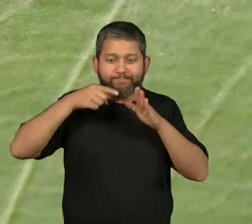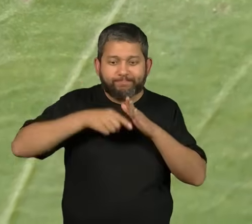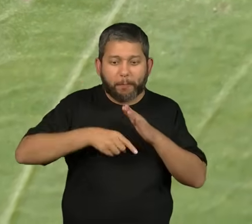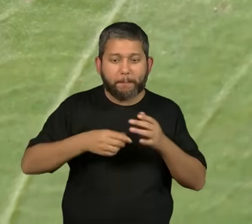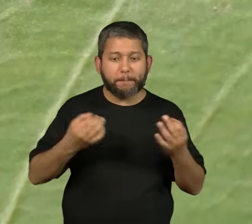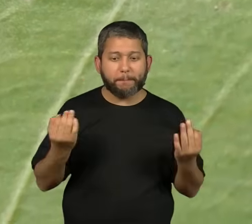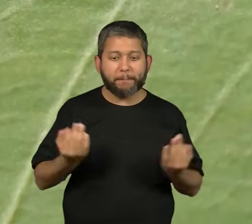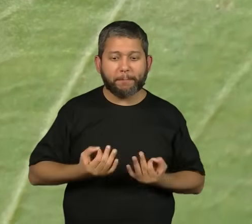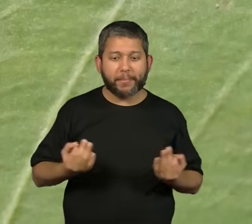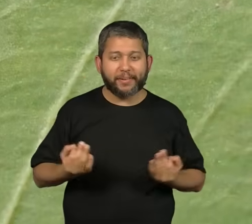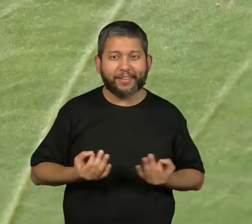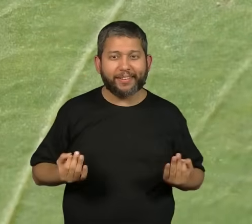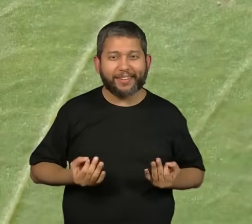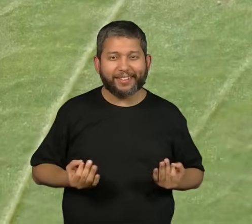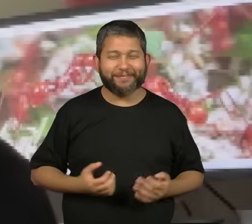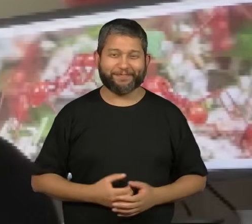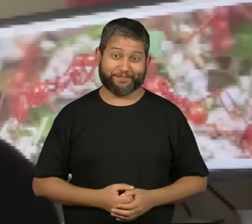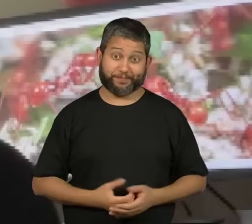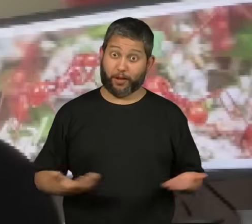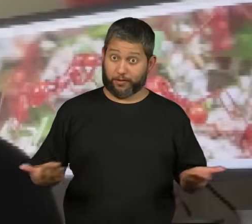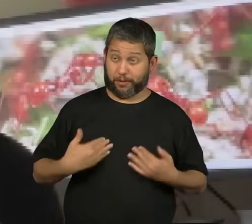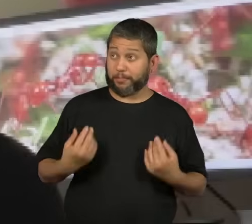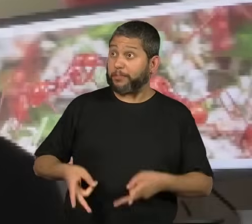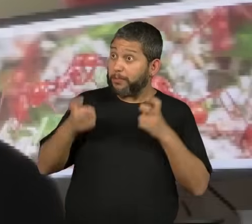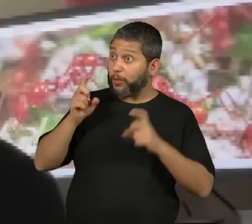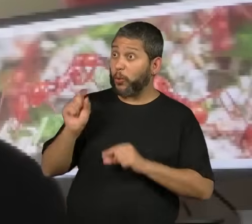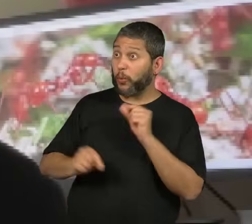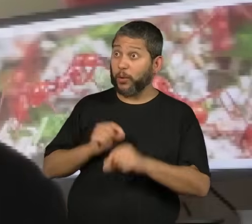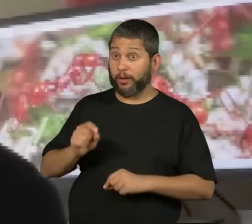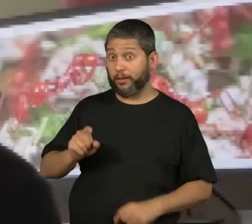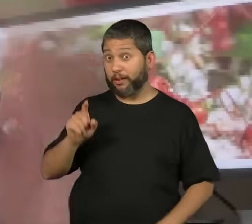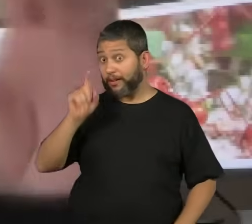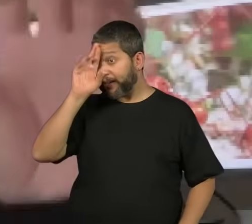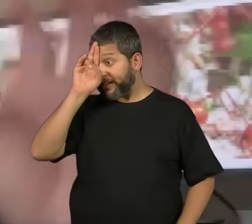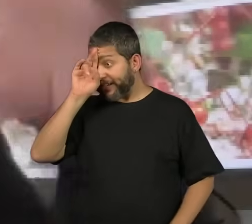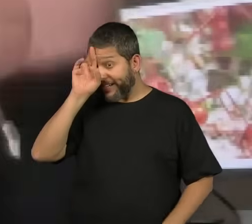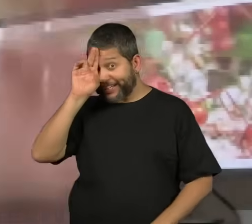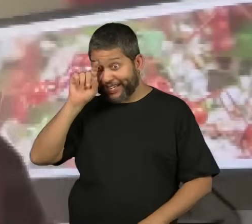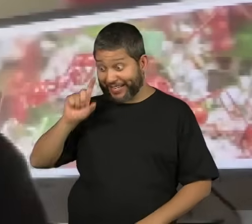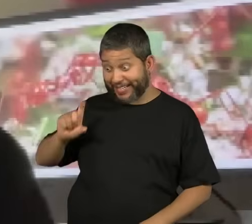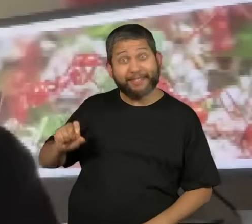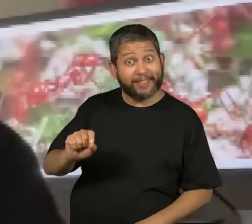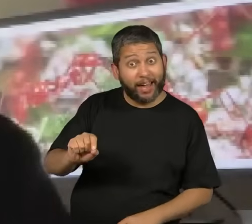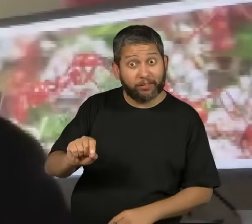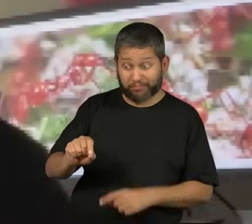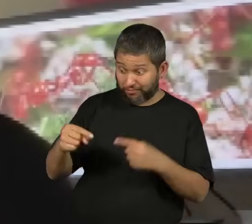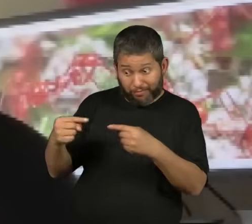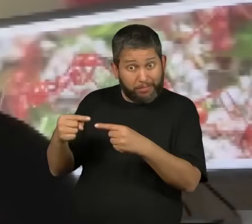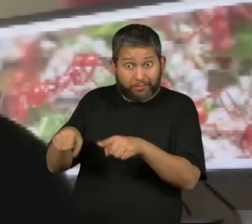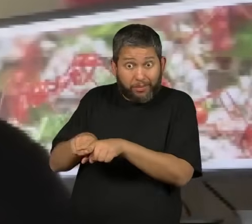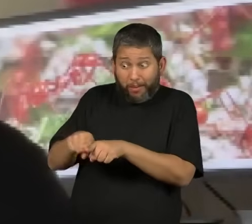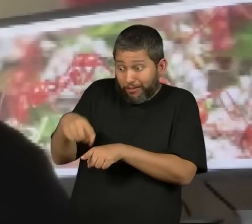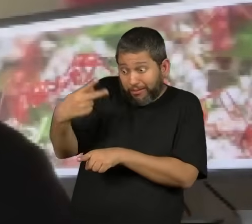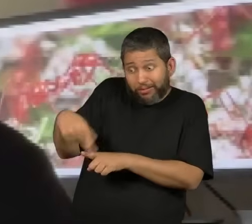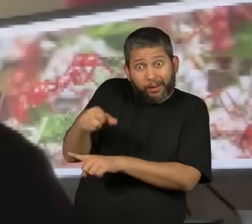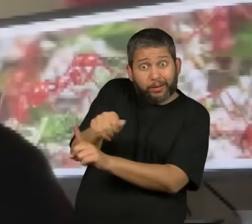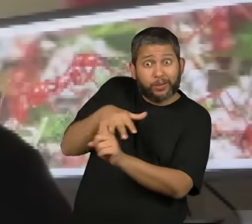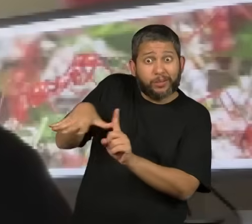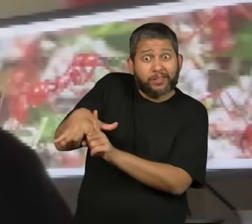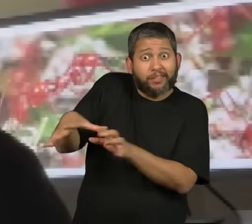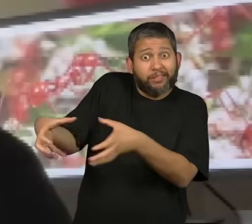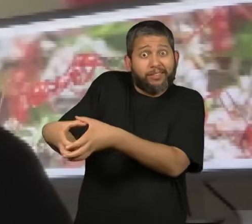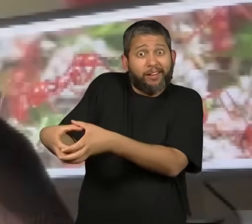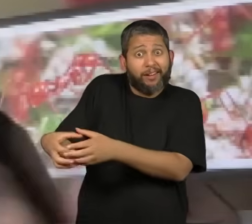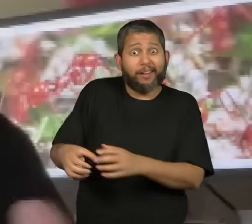A gente está começando a evidenciar que próprios insetos sociais, um conjunto de organismos, eles apresentam